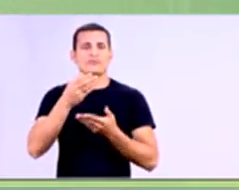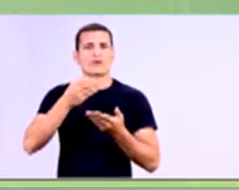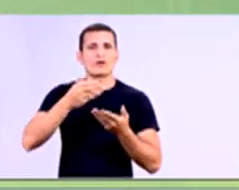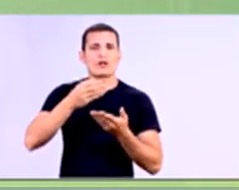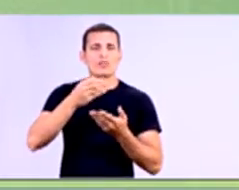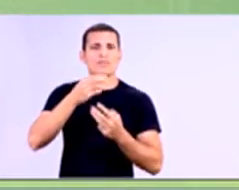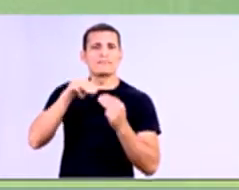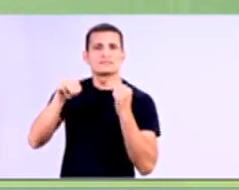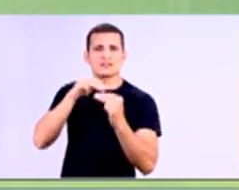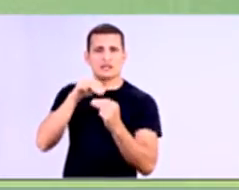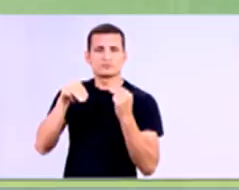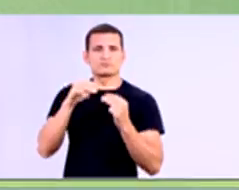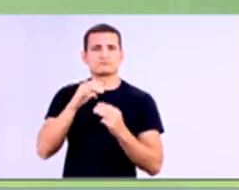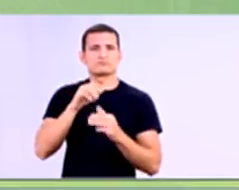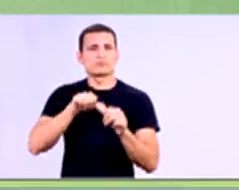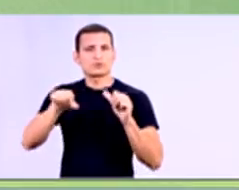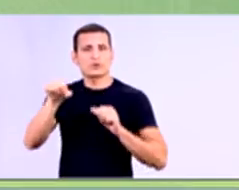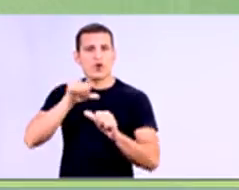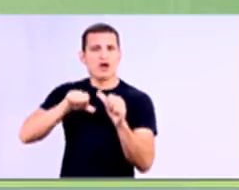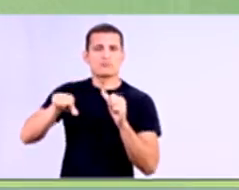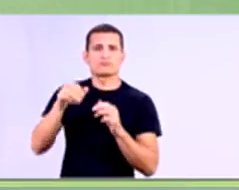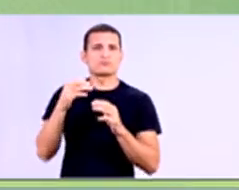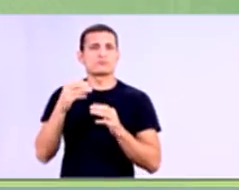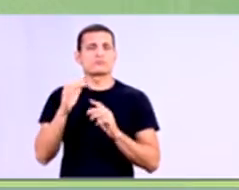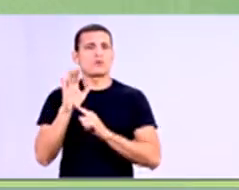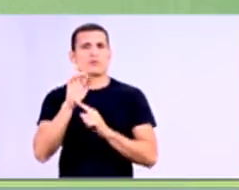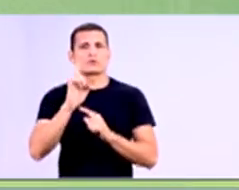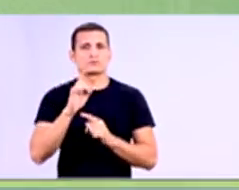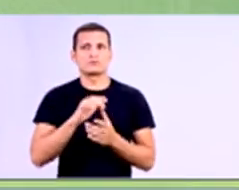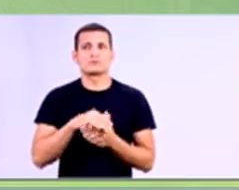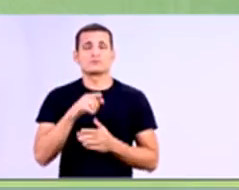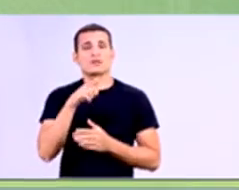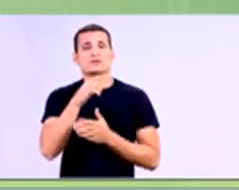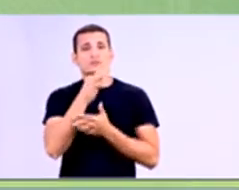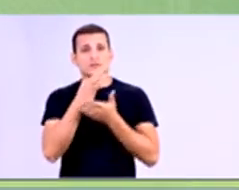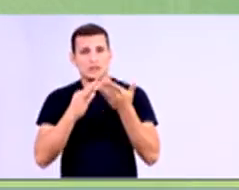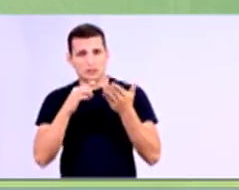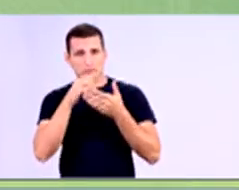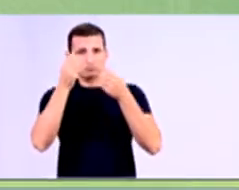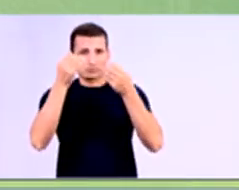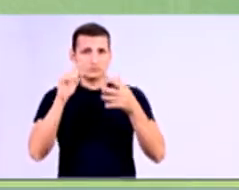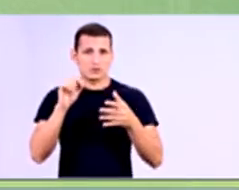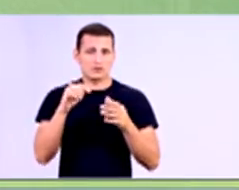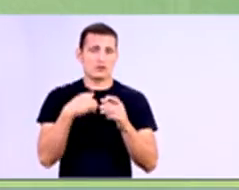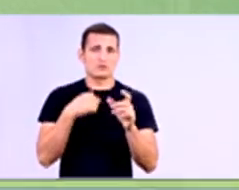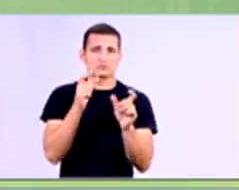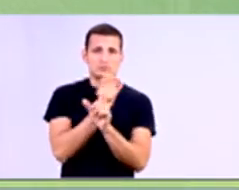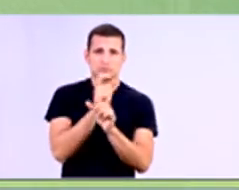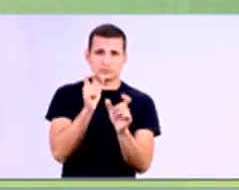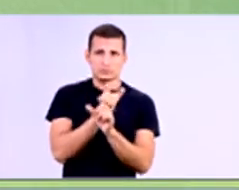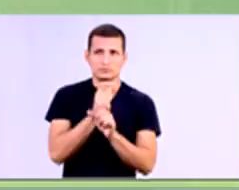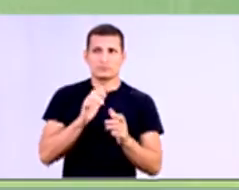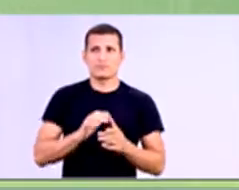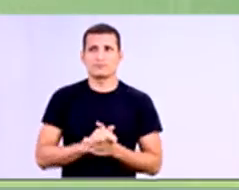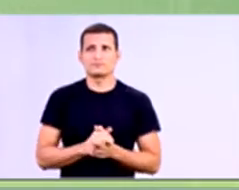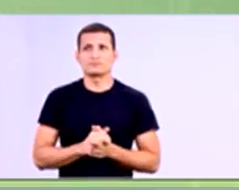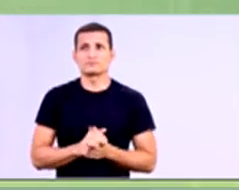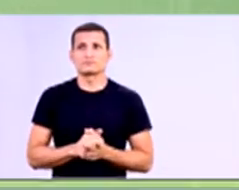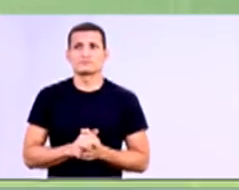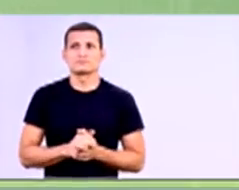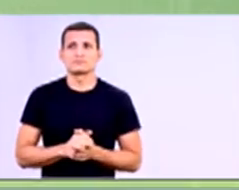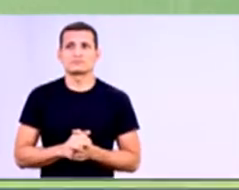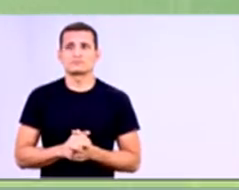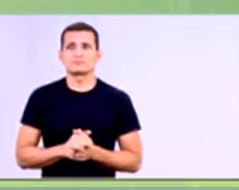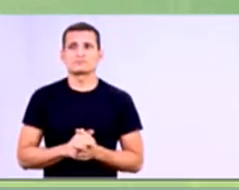mensagens. Então, o que basicamente diz esse texto aqui? A partir do momento que eu estruturo, vamos voltar na aula onde eu falei